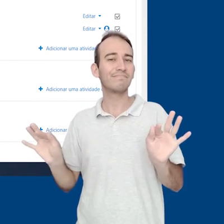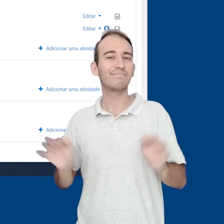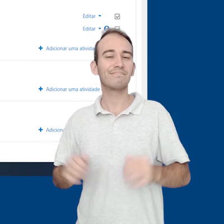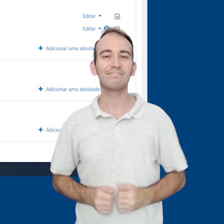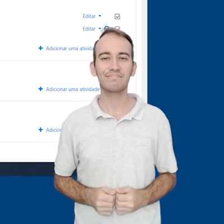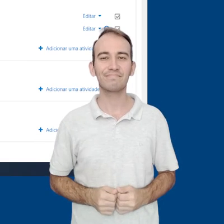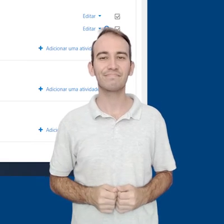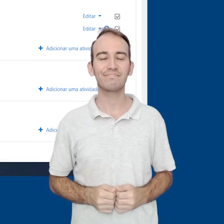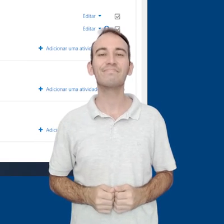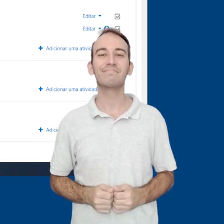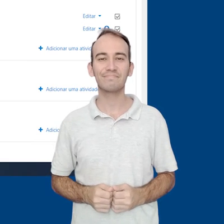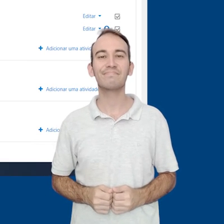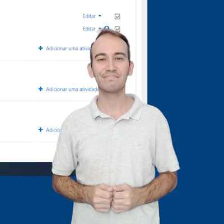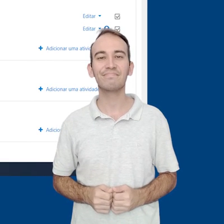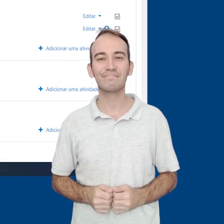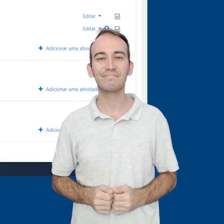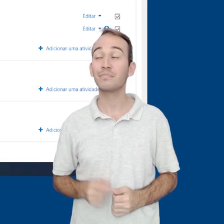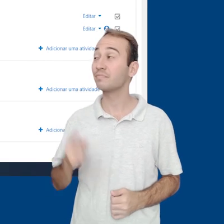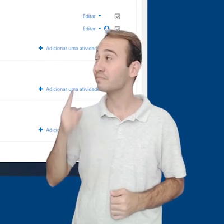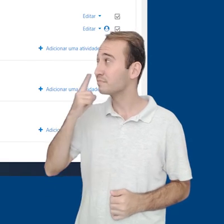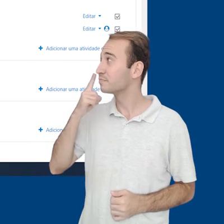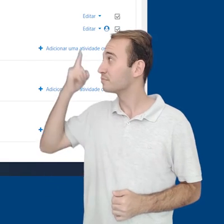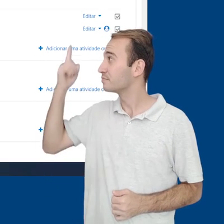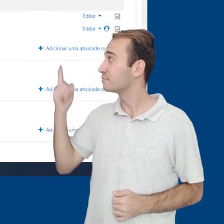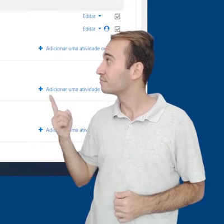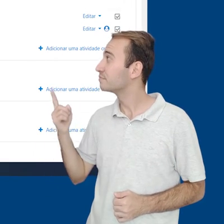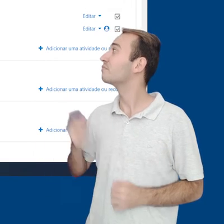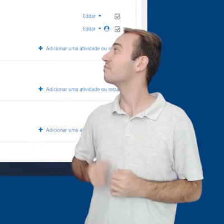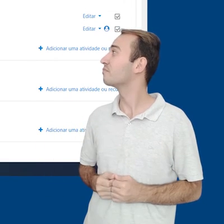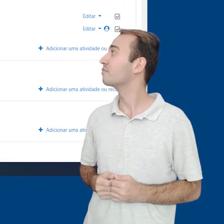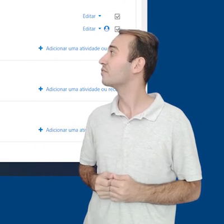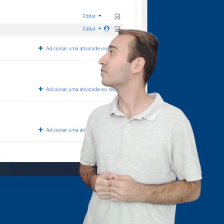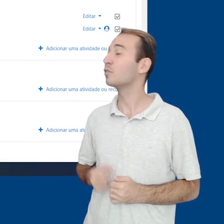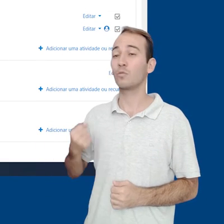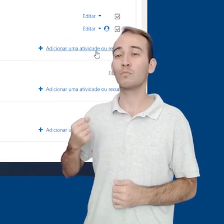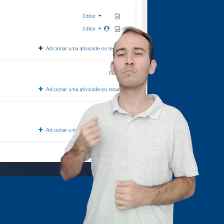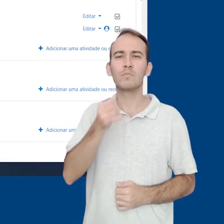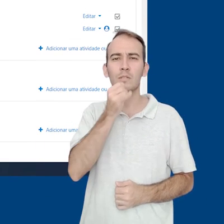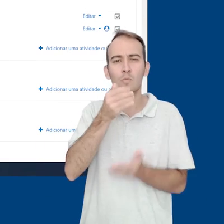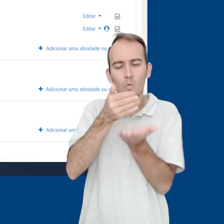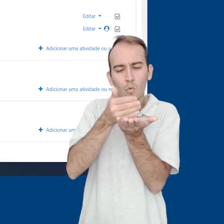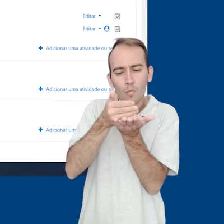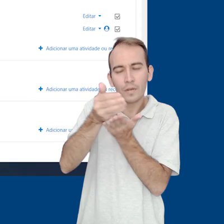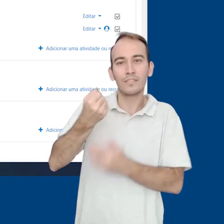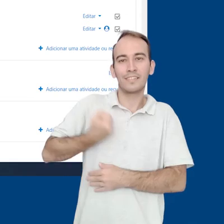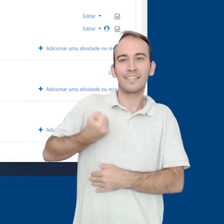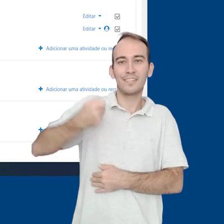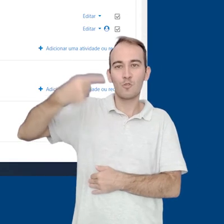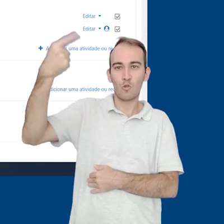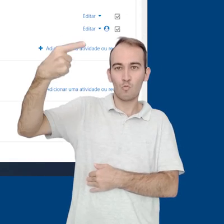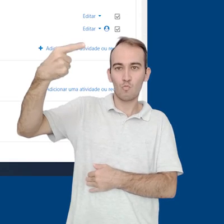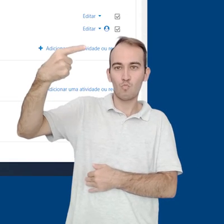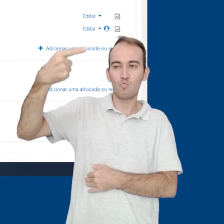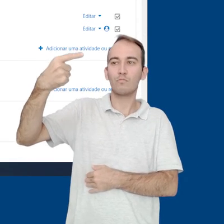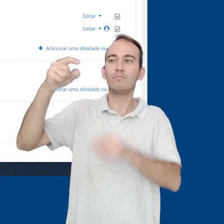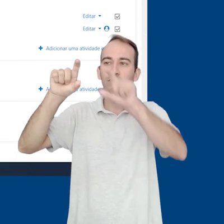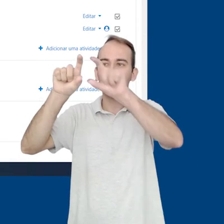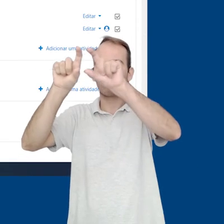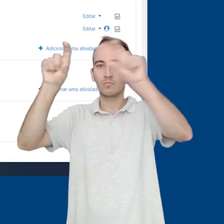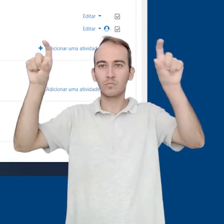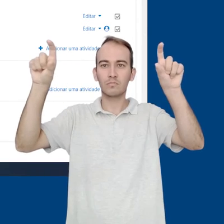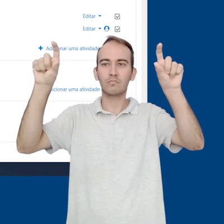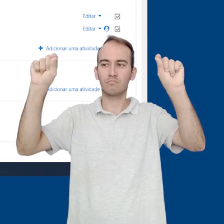cada sessão, no caso aqui a sessão inicial, no tópico 1, por exemplo, eu vou ter